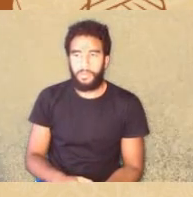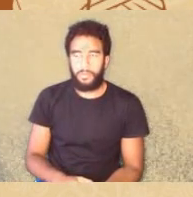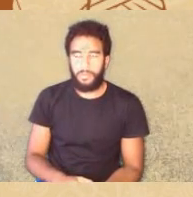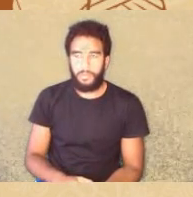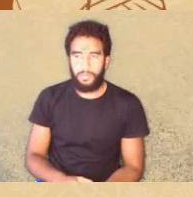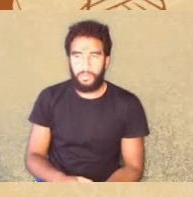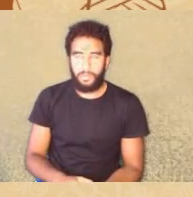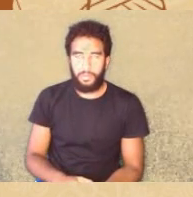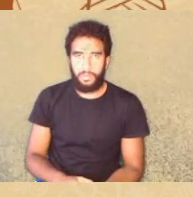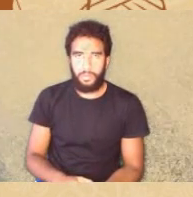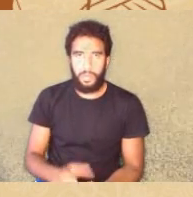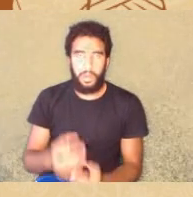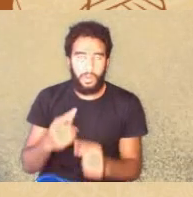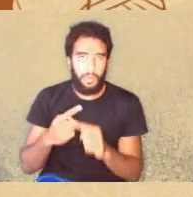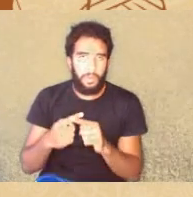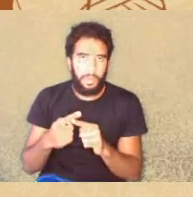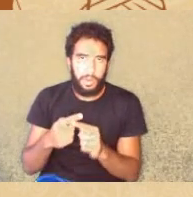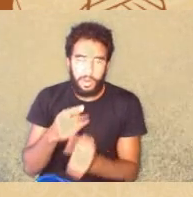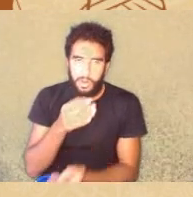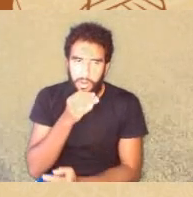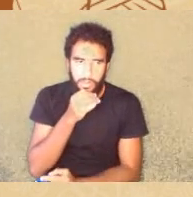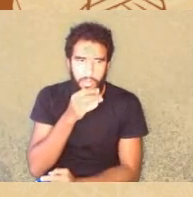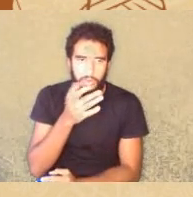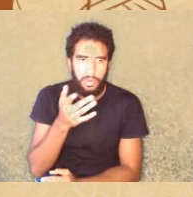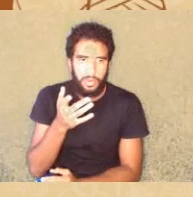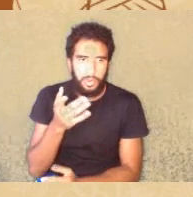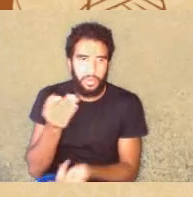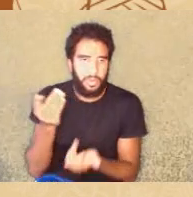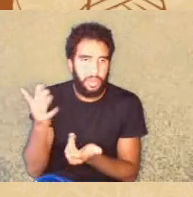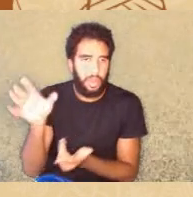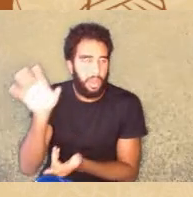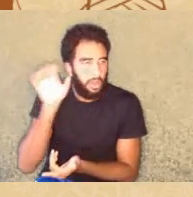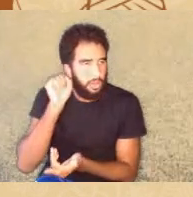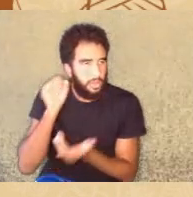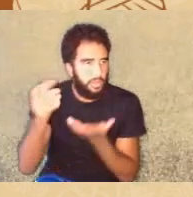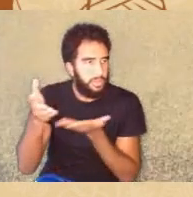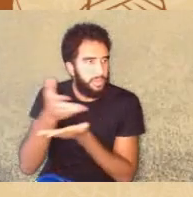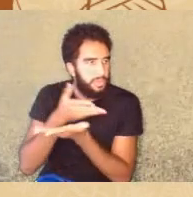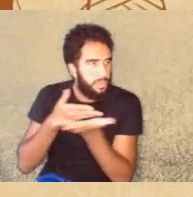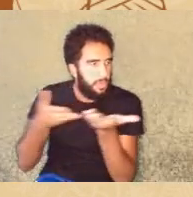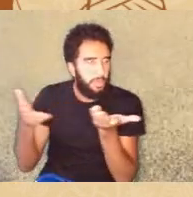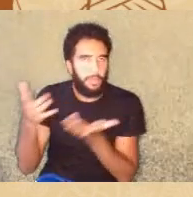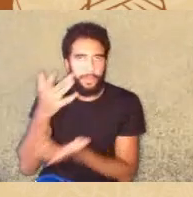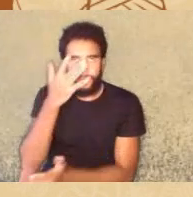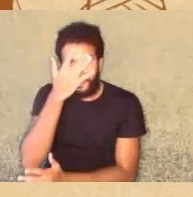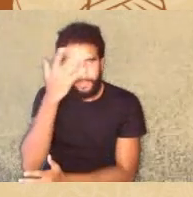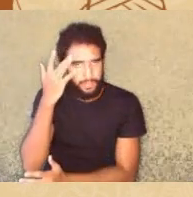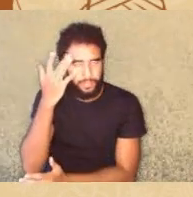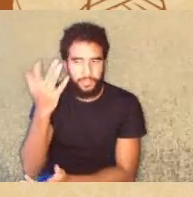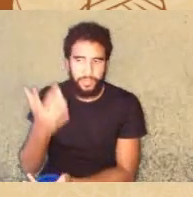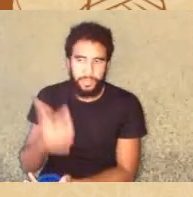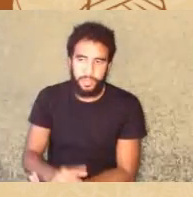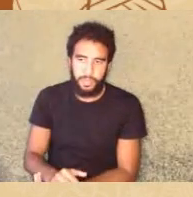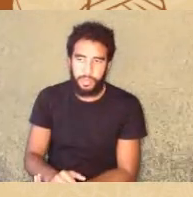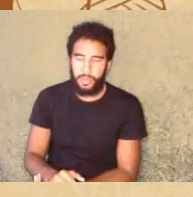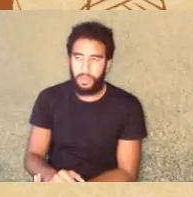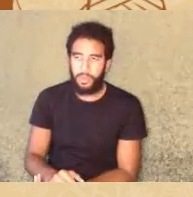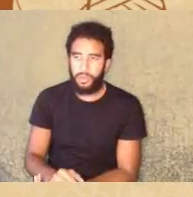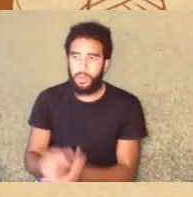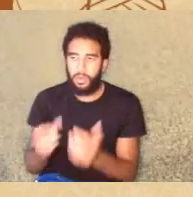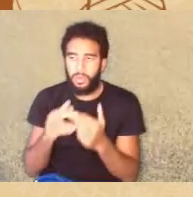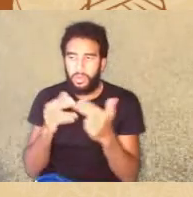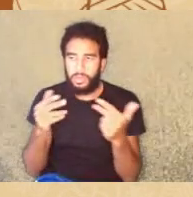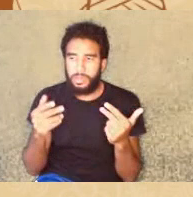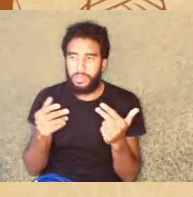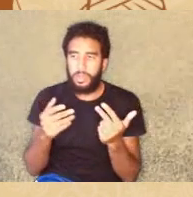uma escuta, o que é você escutar a pessoa, evitar julgamentos na escuta. Né? Coisas bem básicas,